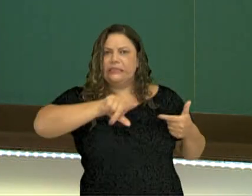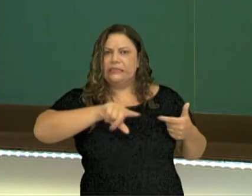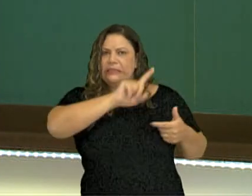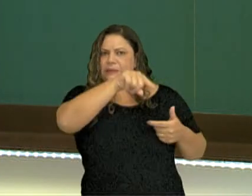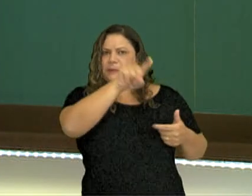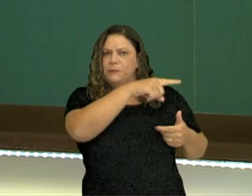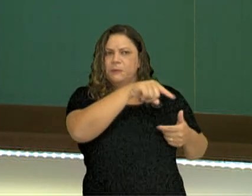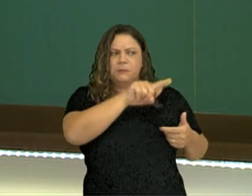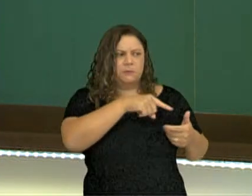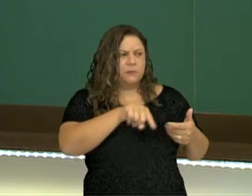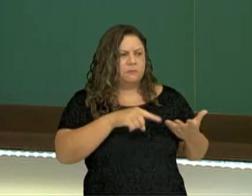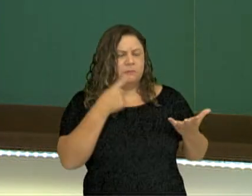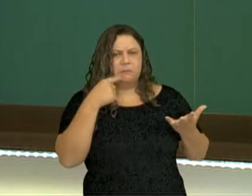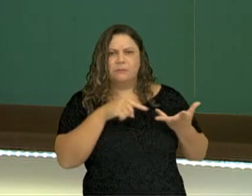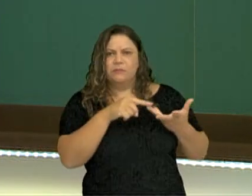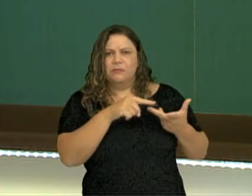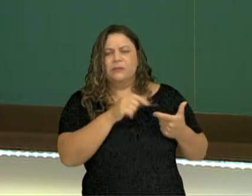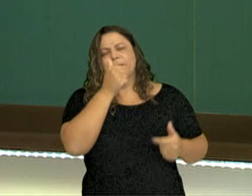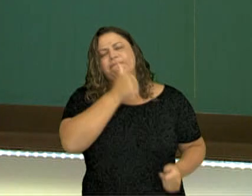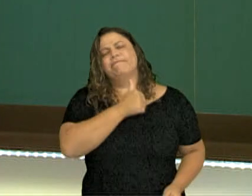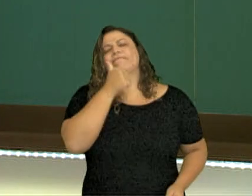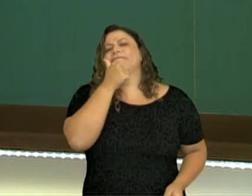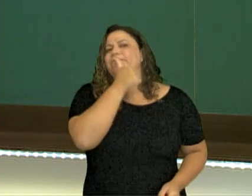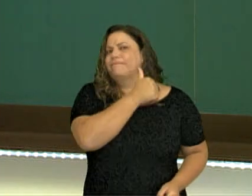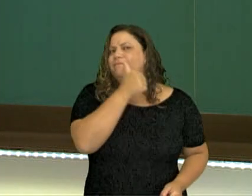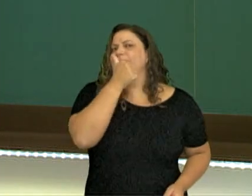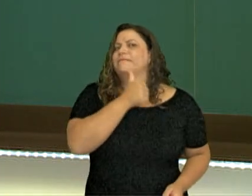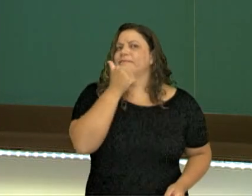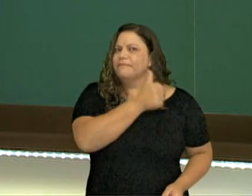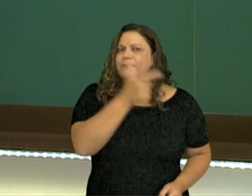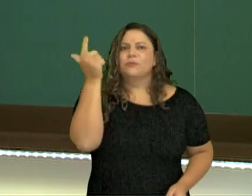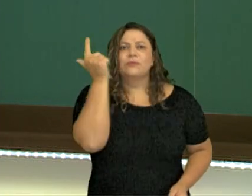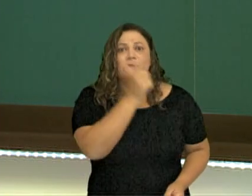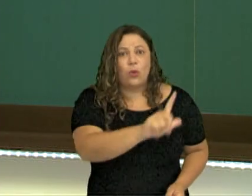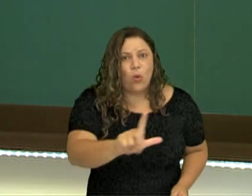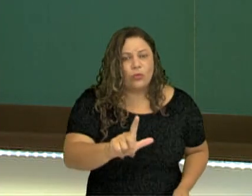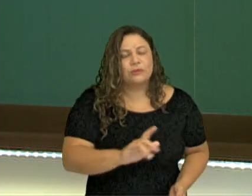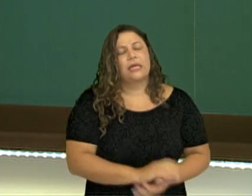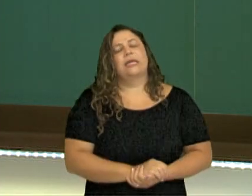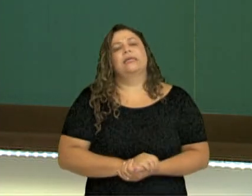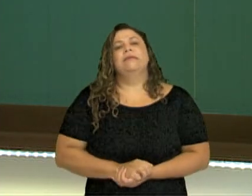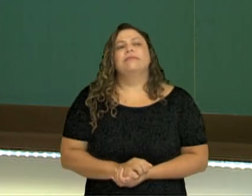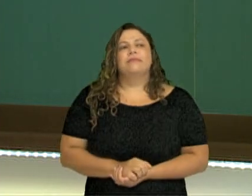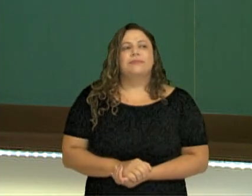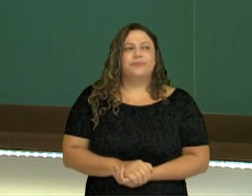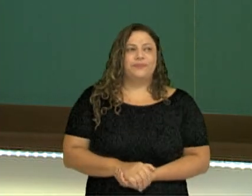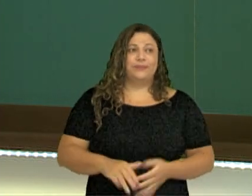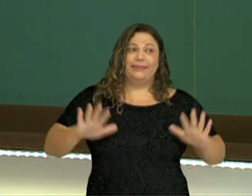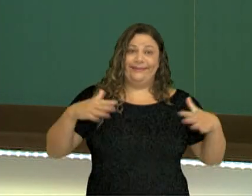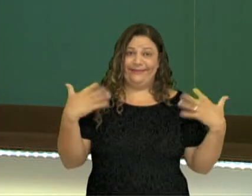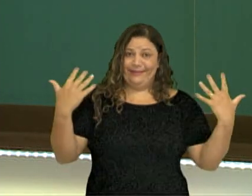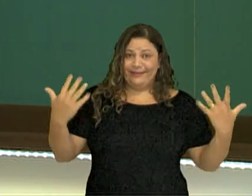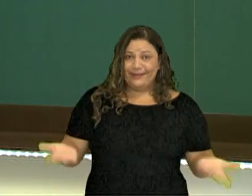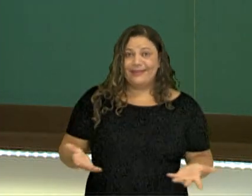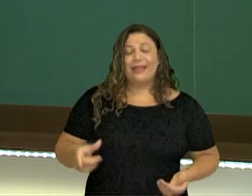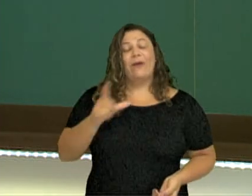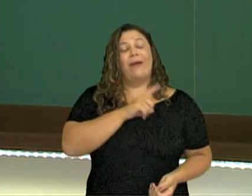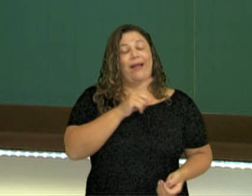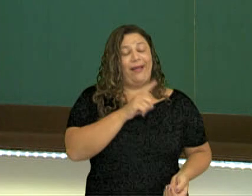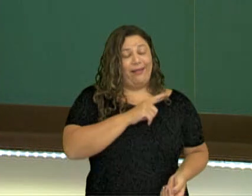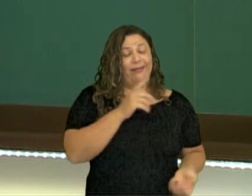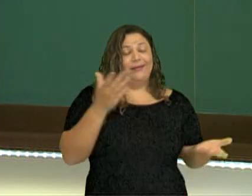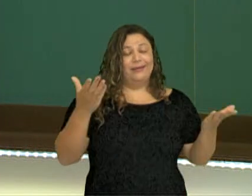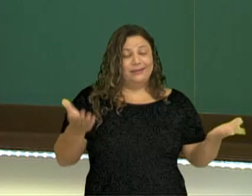Porque tem algumas que você faz um pouquinho de sacrifício e você consegue cortar tranquilamente. Então, ela tem uma